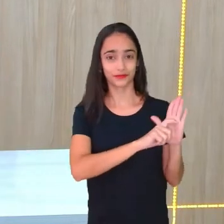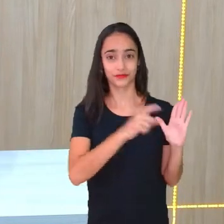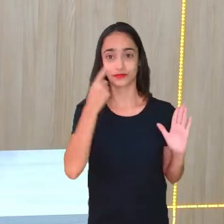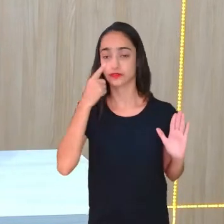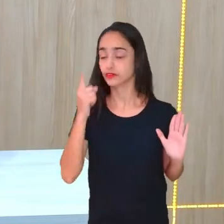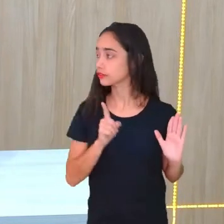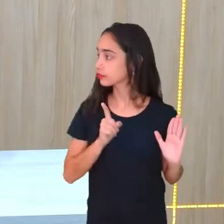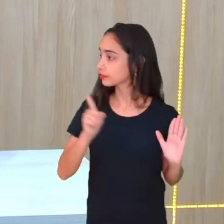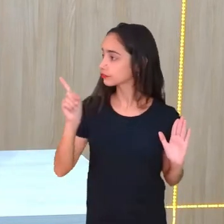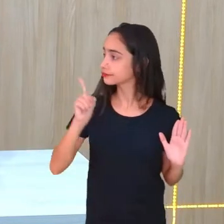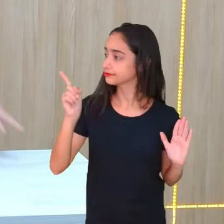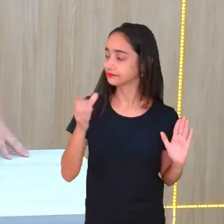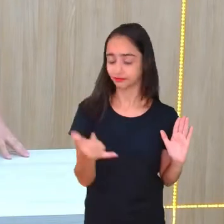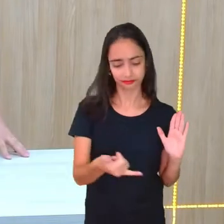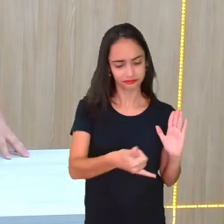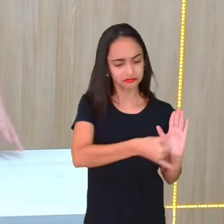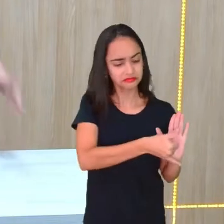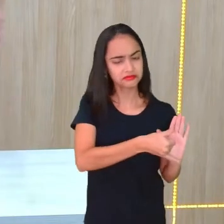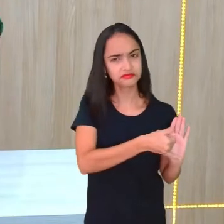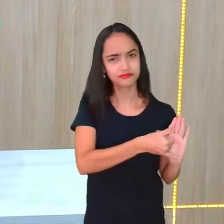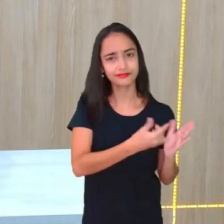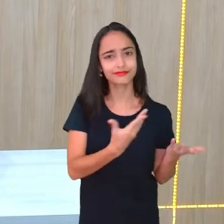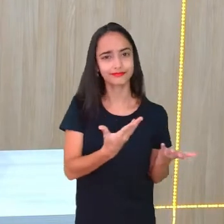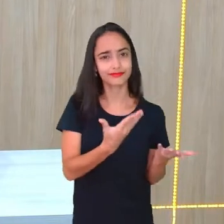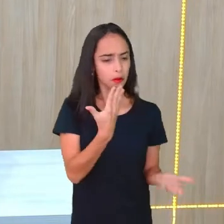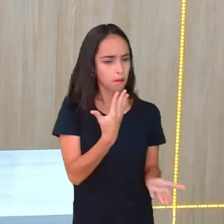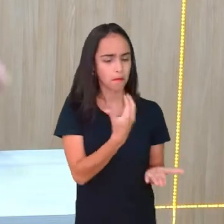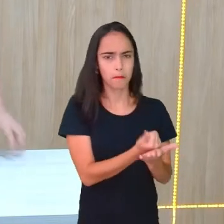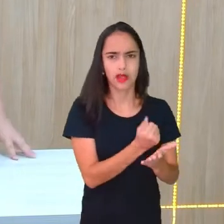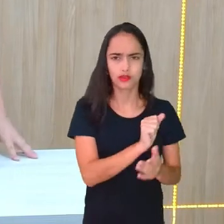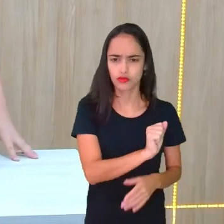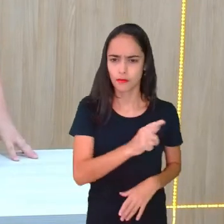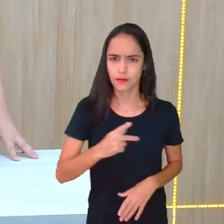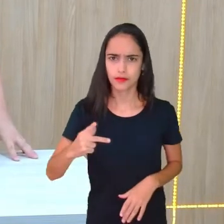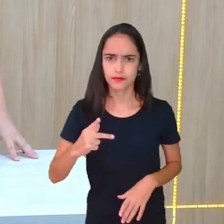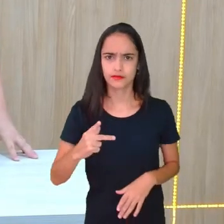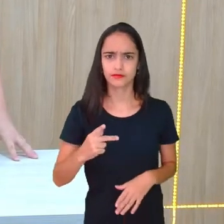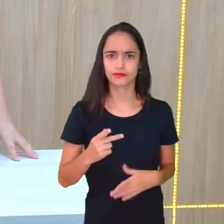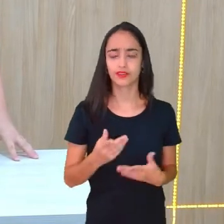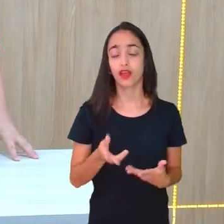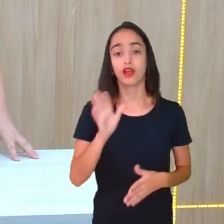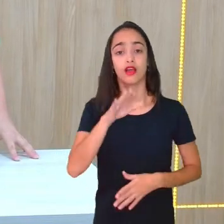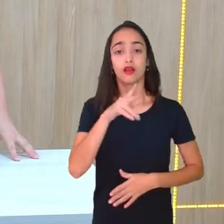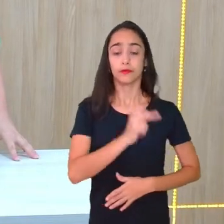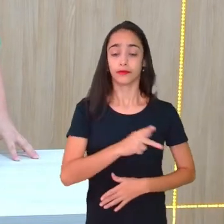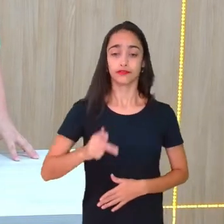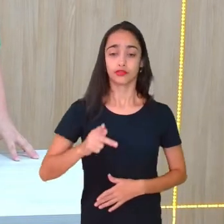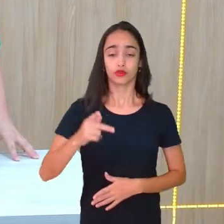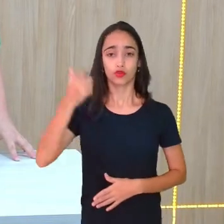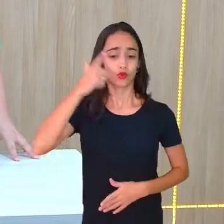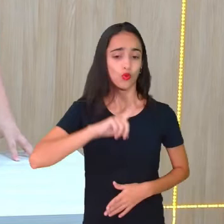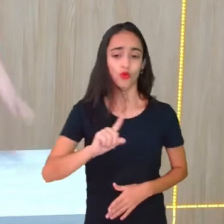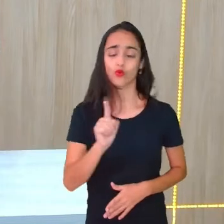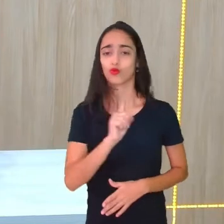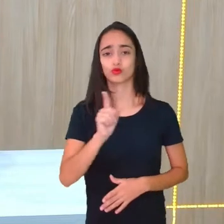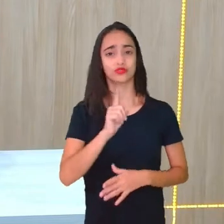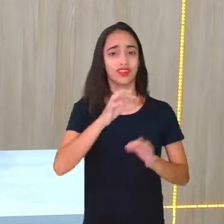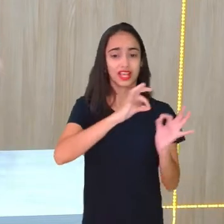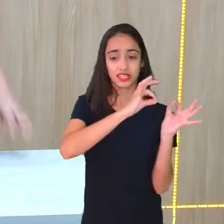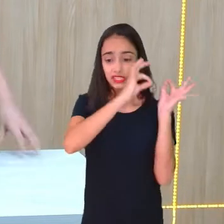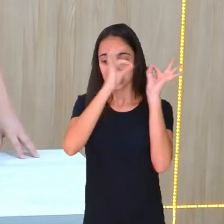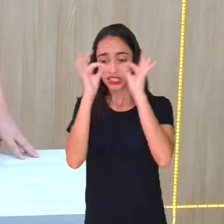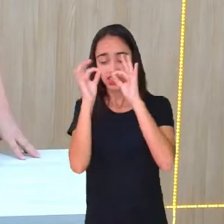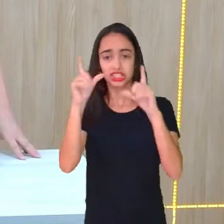Então vocês baixam. Ah, professora, eu não consigo pegar na televisão. É, eu também não, gente. Eu sou